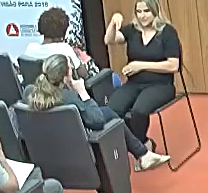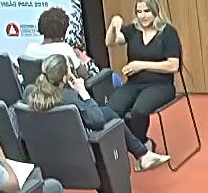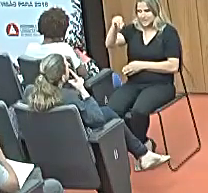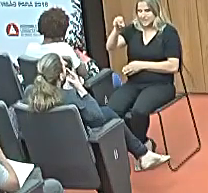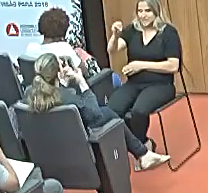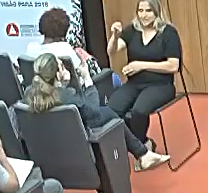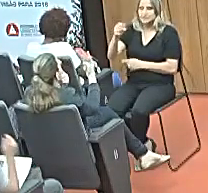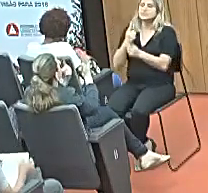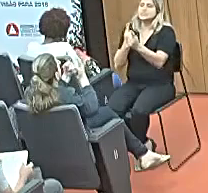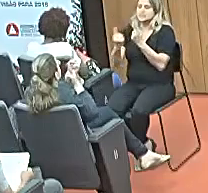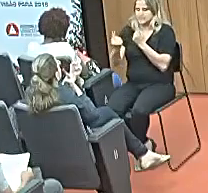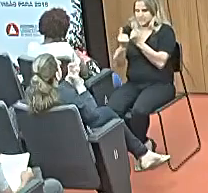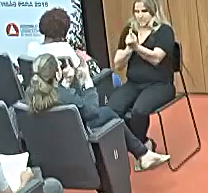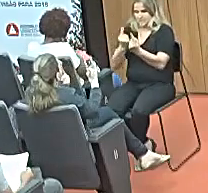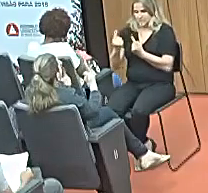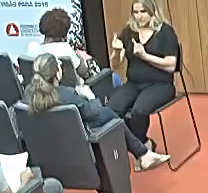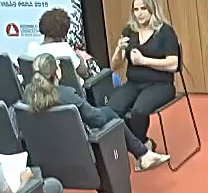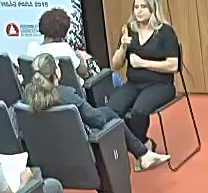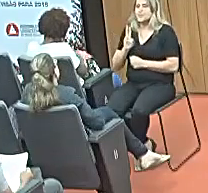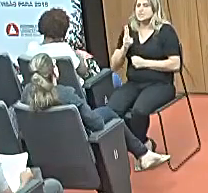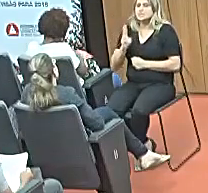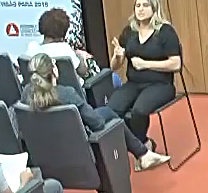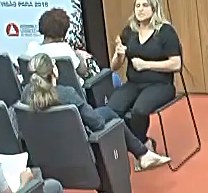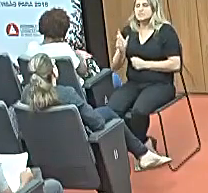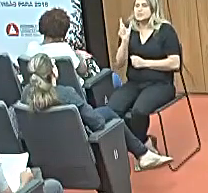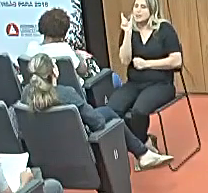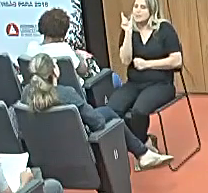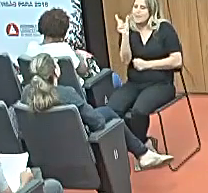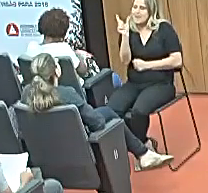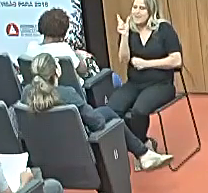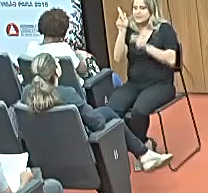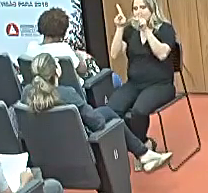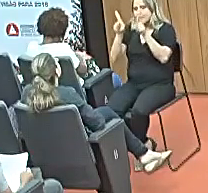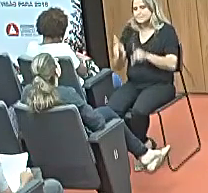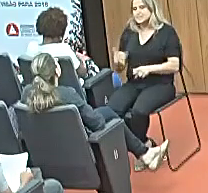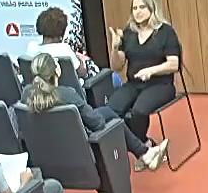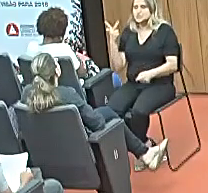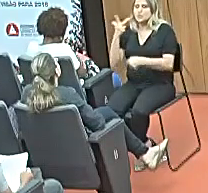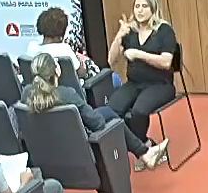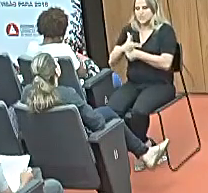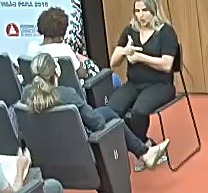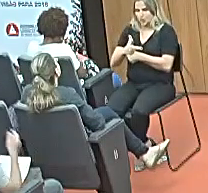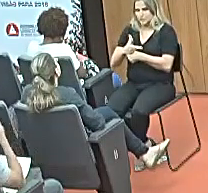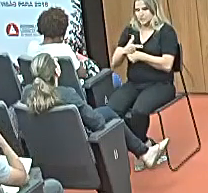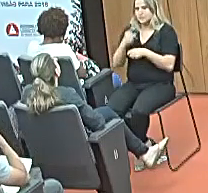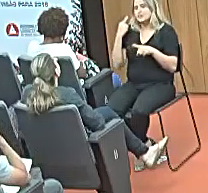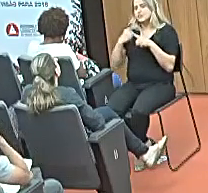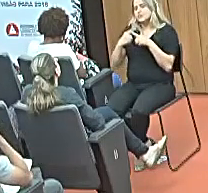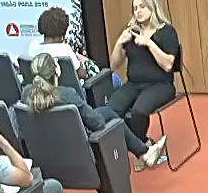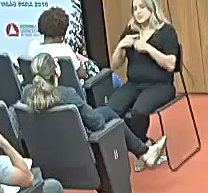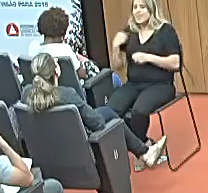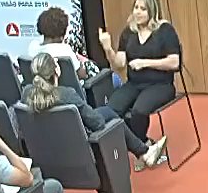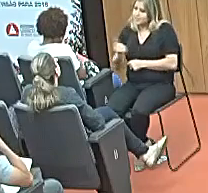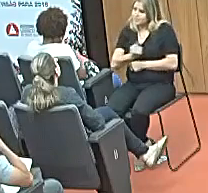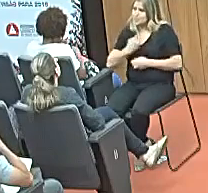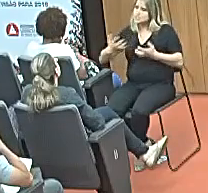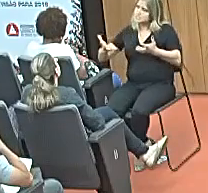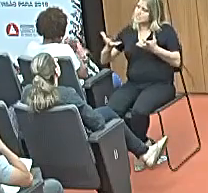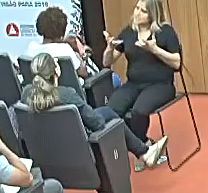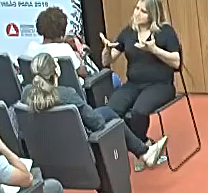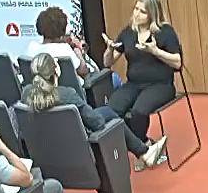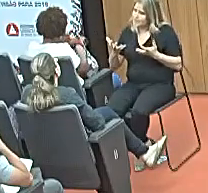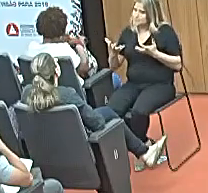palavra expressão pessoa rosa foi porque nós fizemos questão de não é